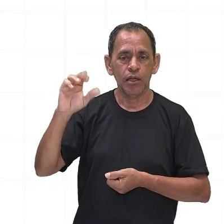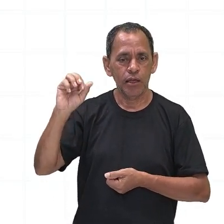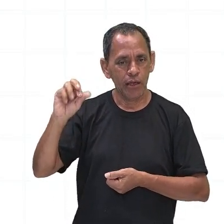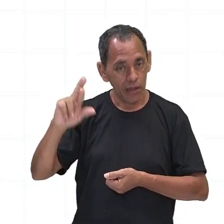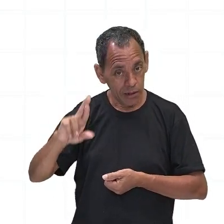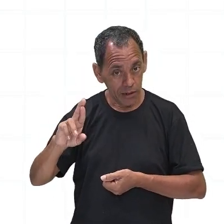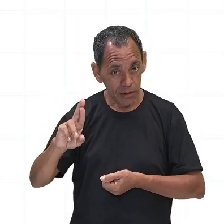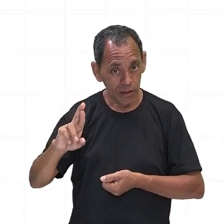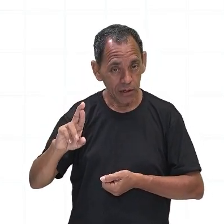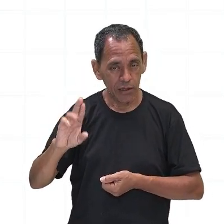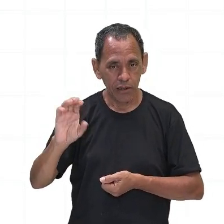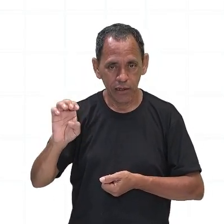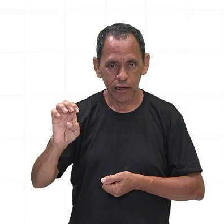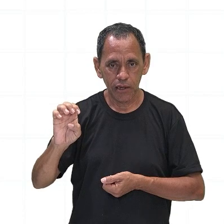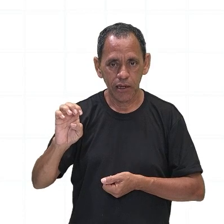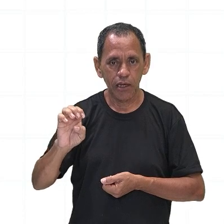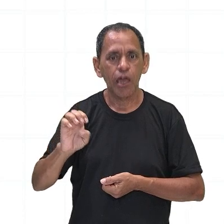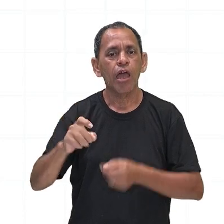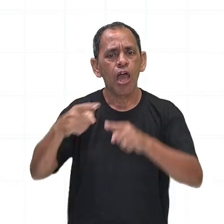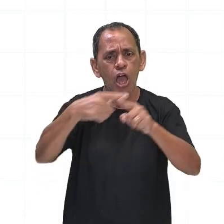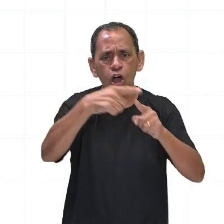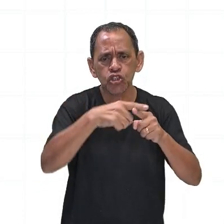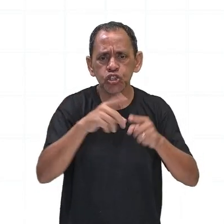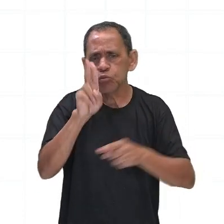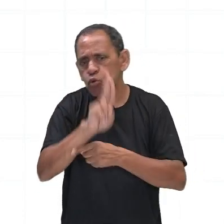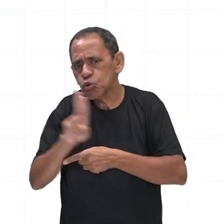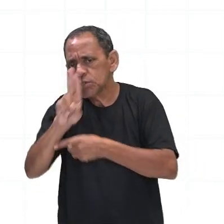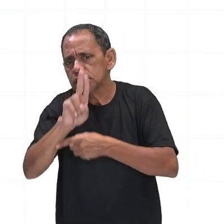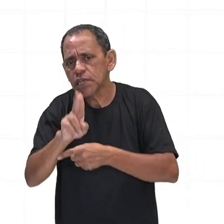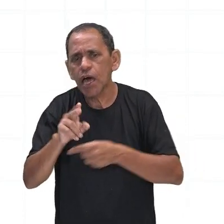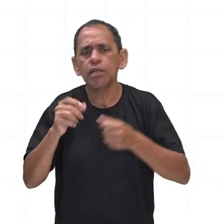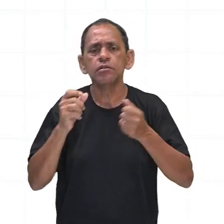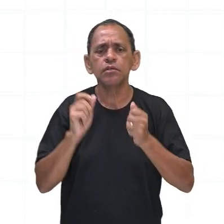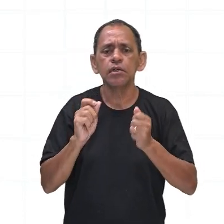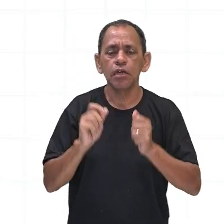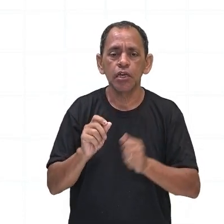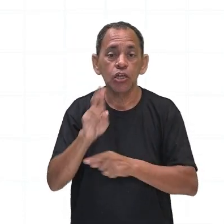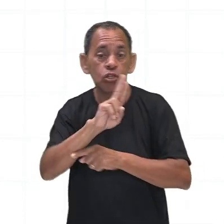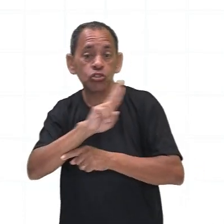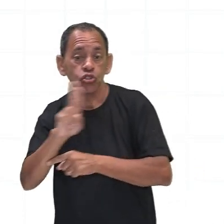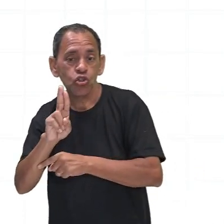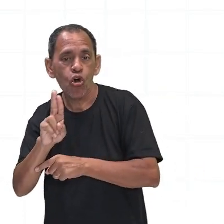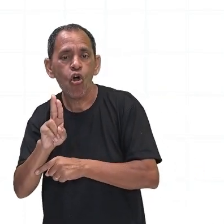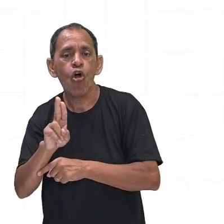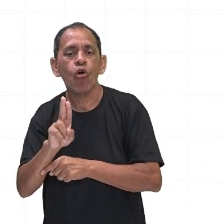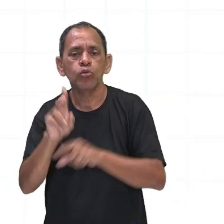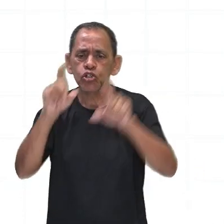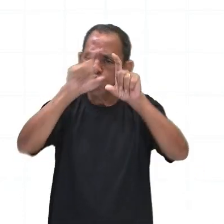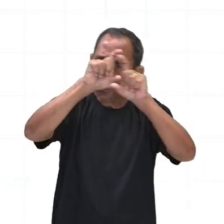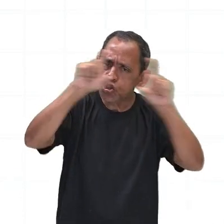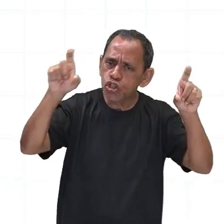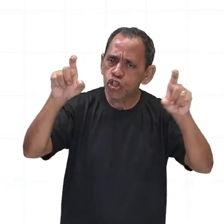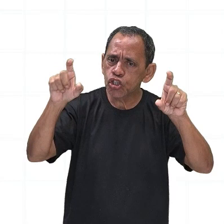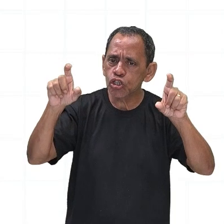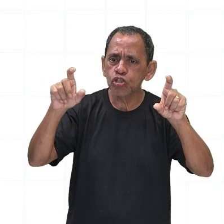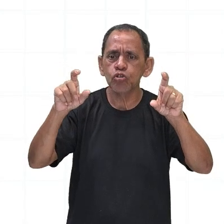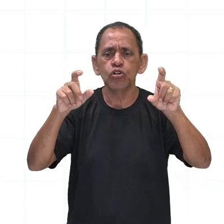Esse termo que nós utilizamos para nome, título, apelido, e ele é usado